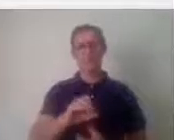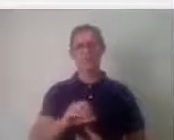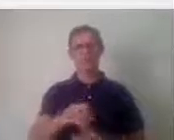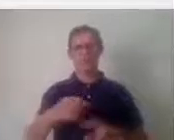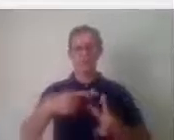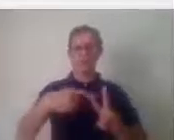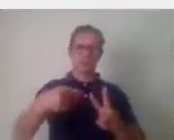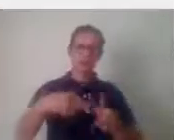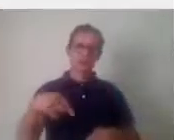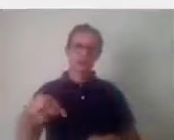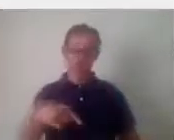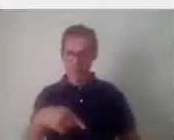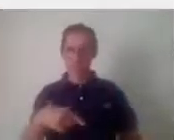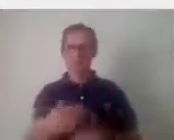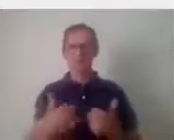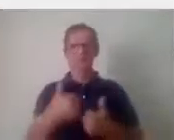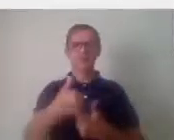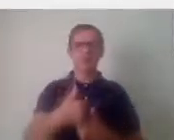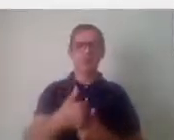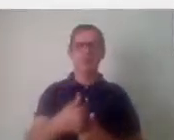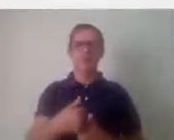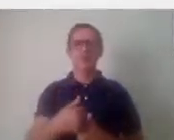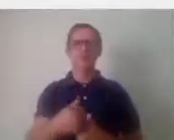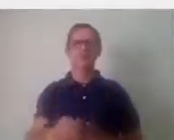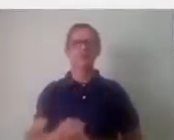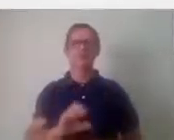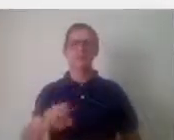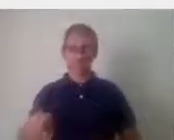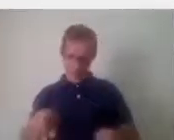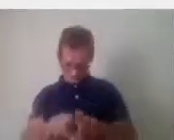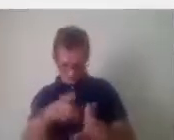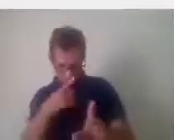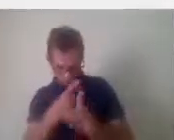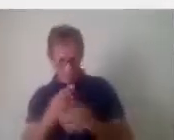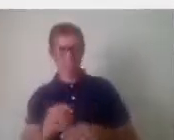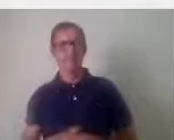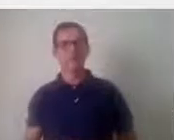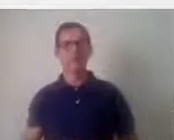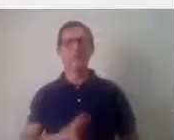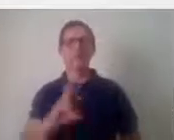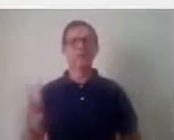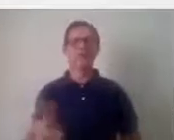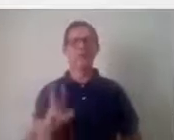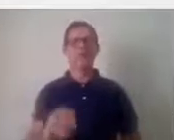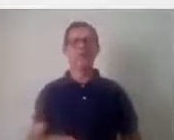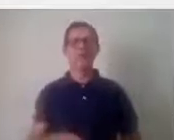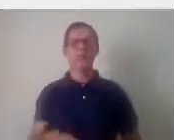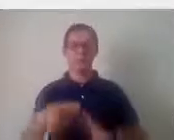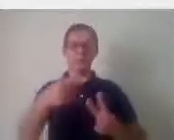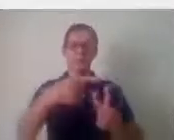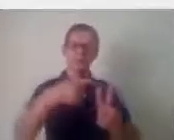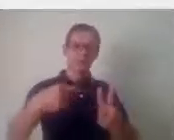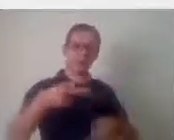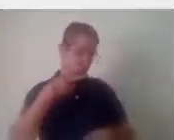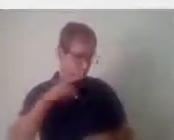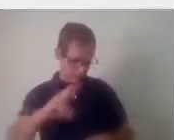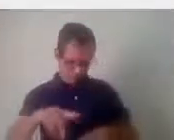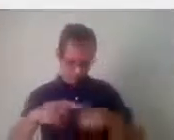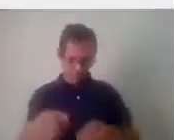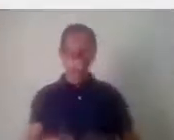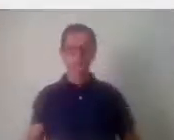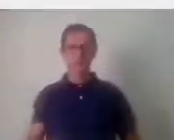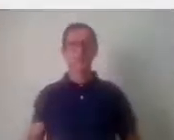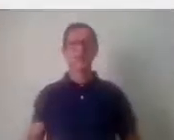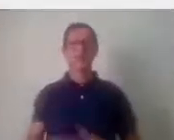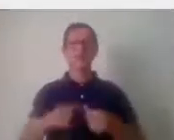π menos a substituição quando é 0, você vai encontrar o valor π. Observe que,